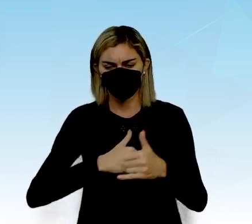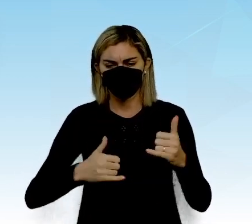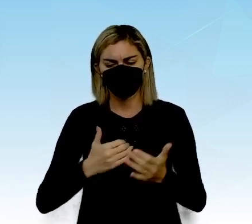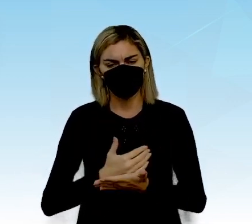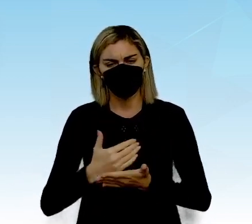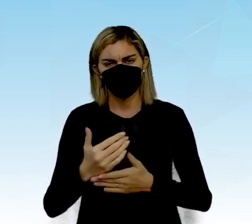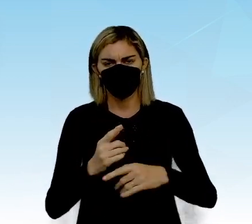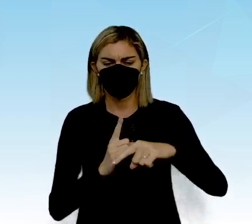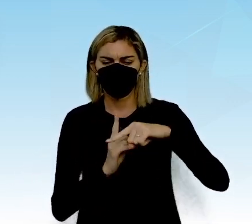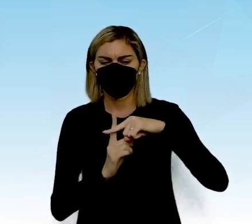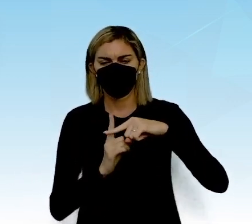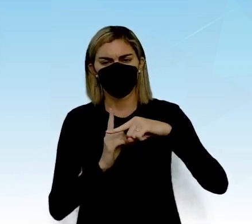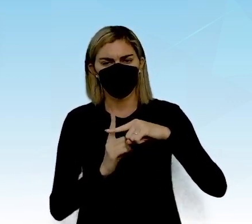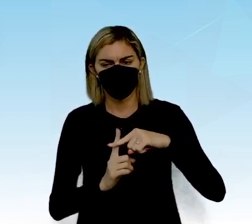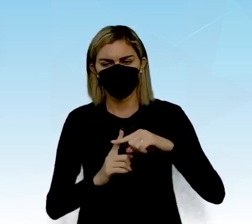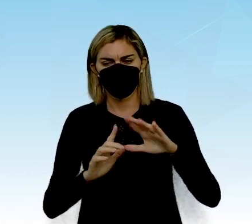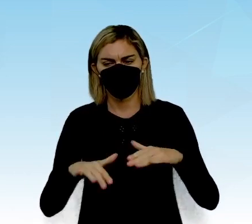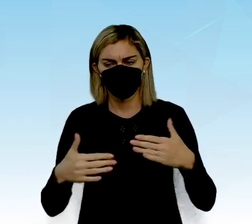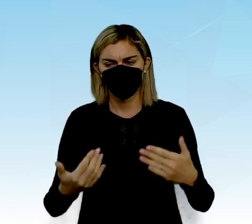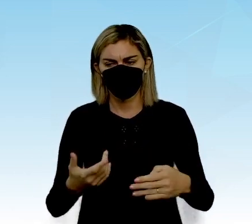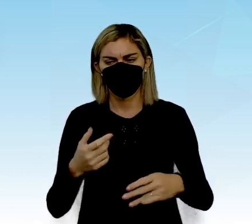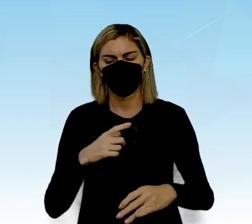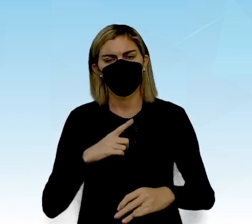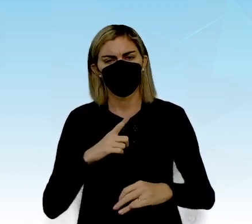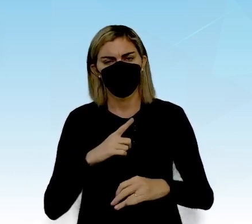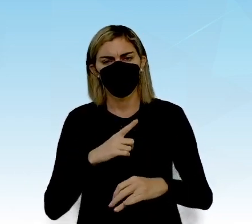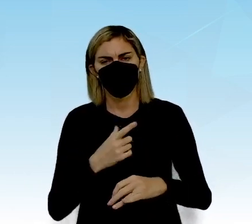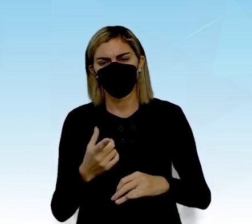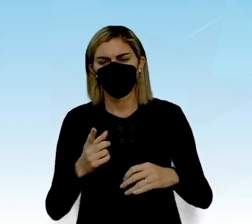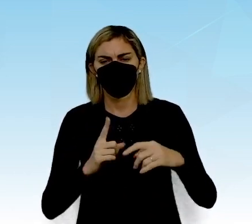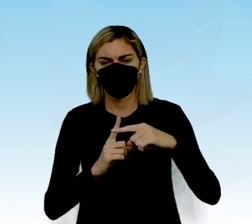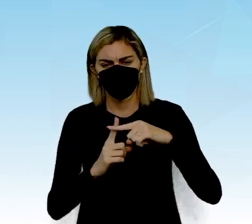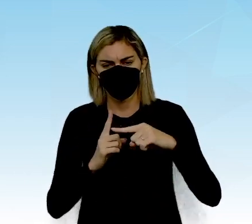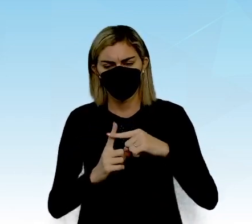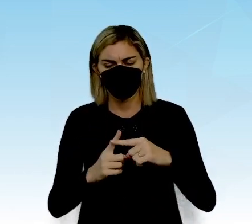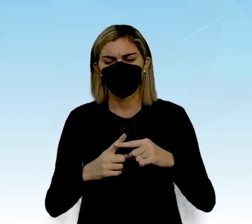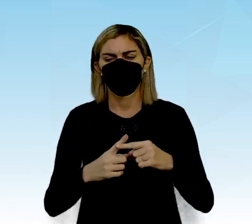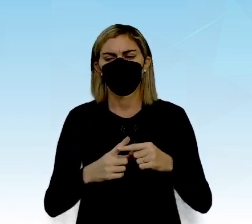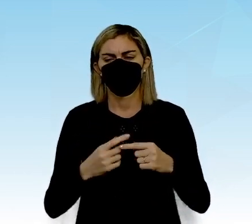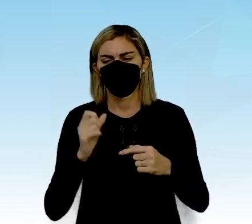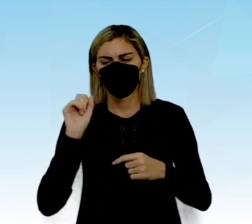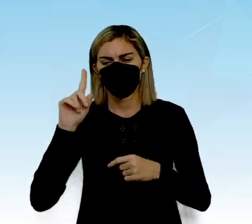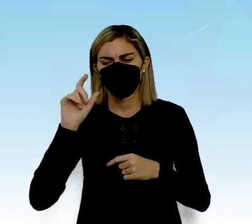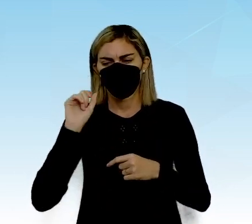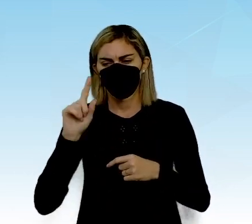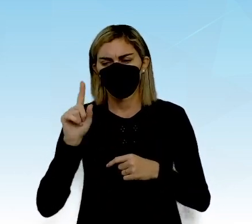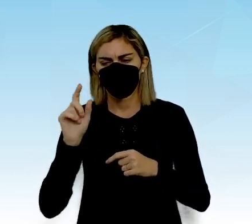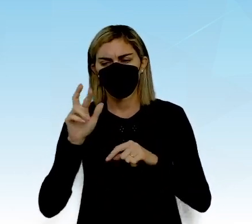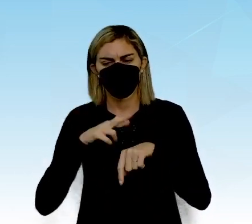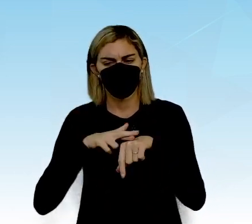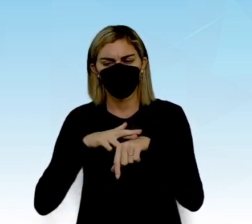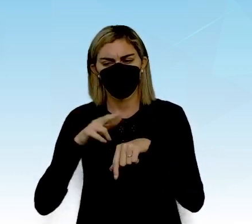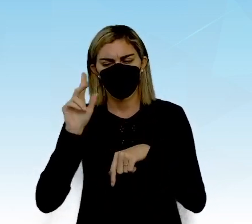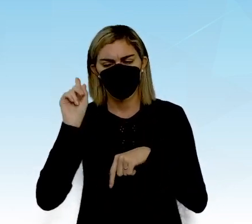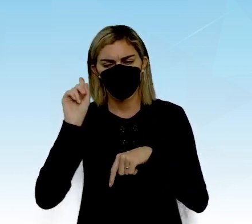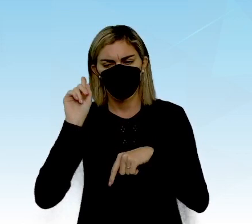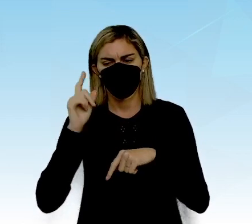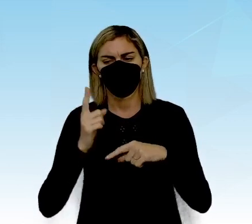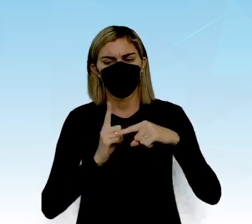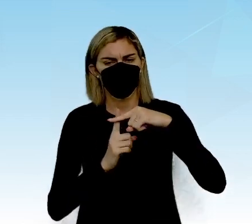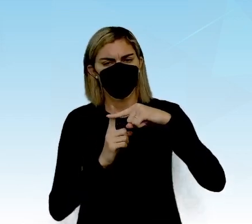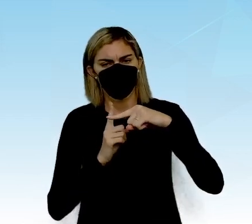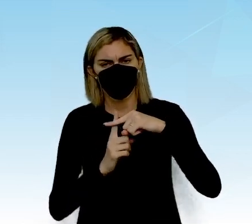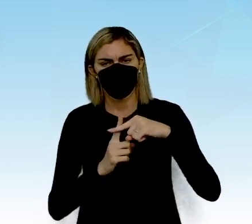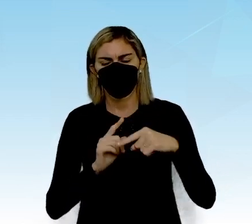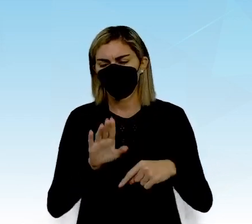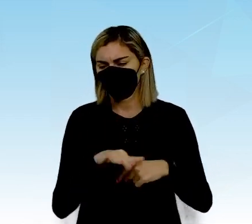carga positiva. Então tem Qzão. A carga que está sinalizada aí de azul, roxinho, é uma carga positiva. E